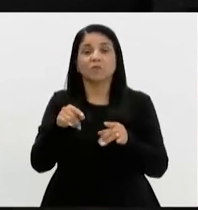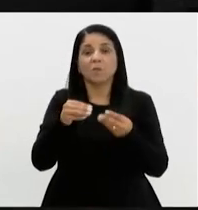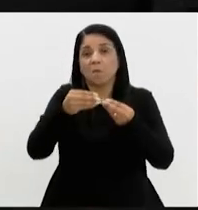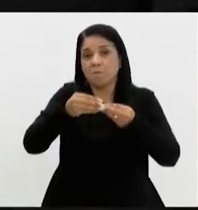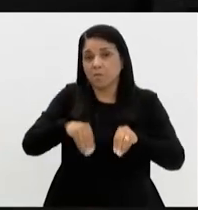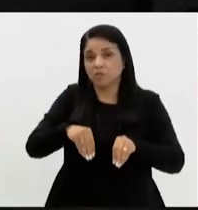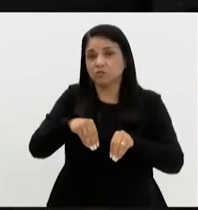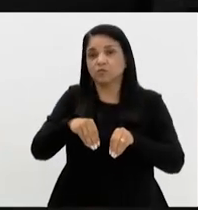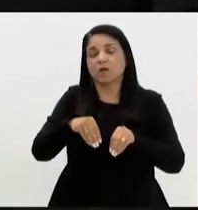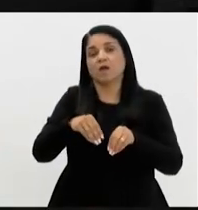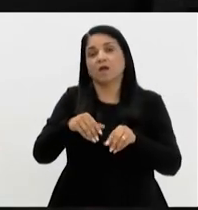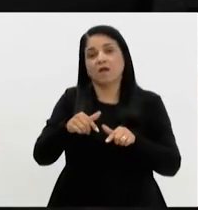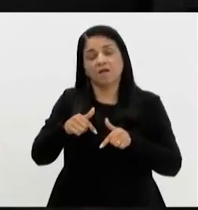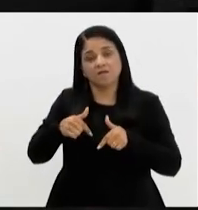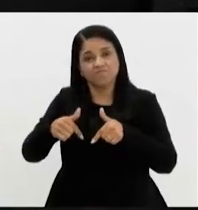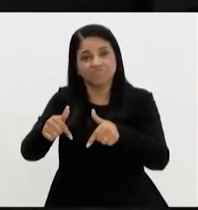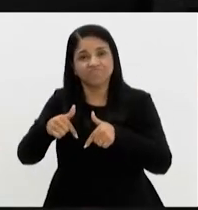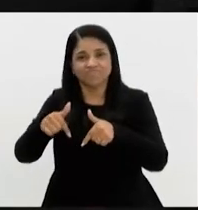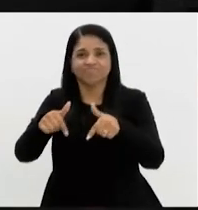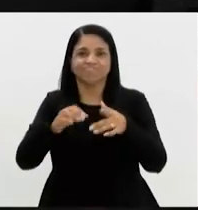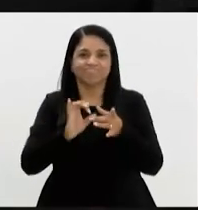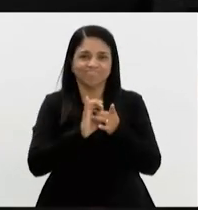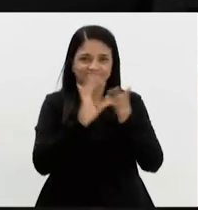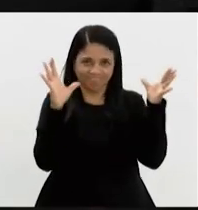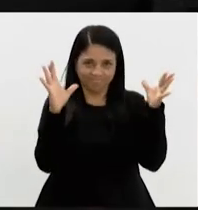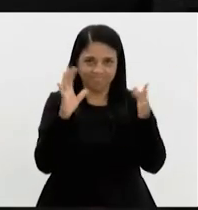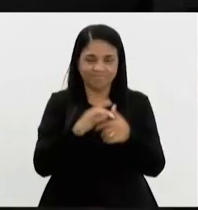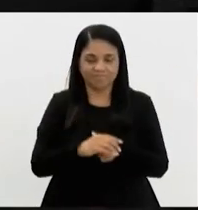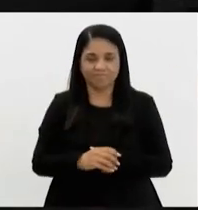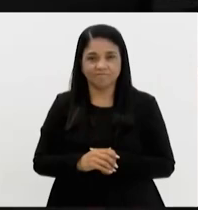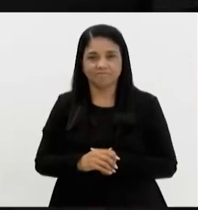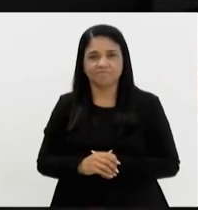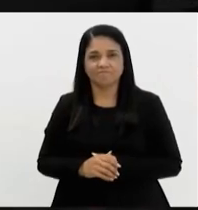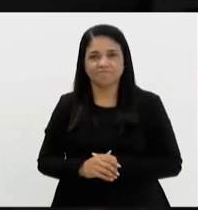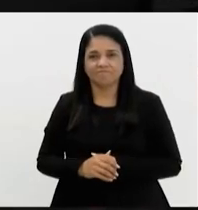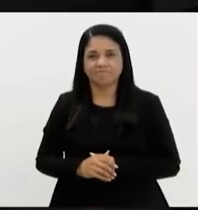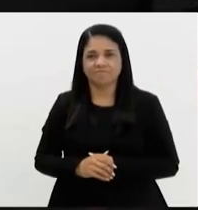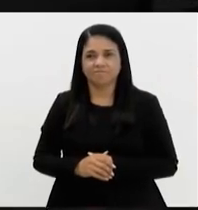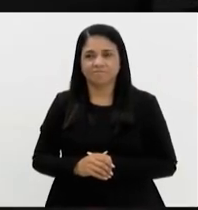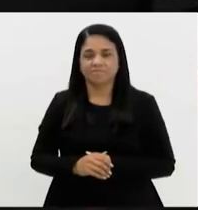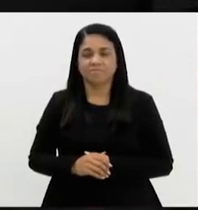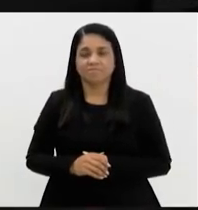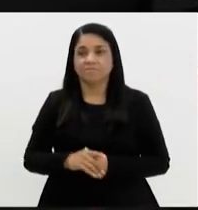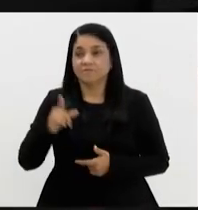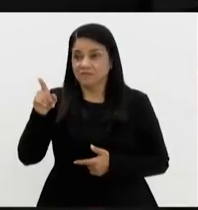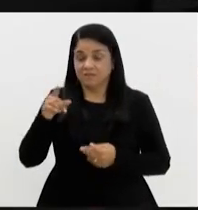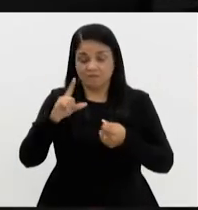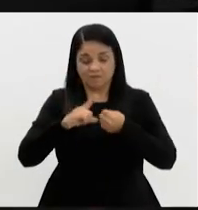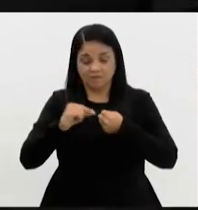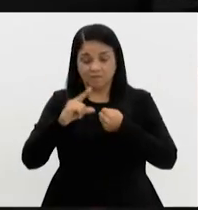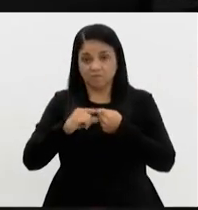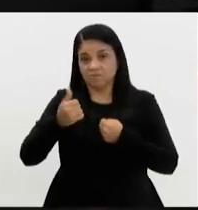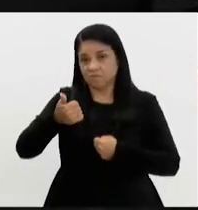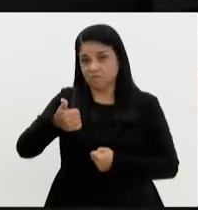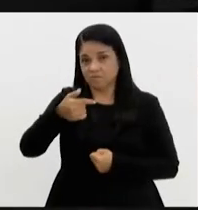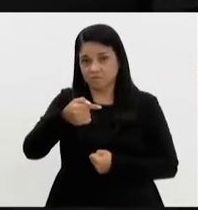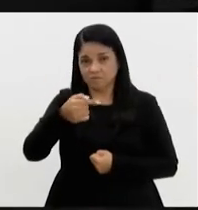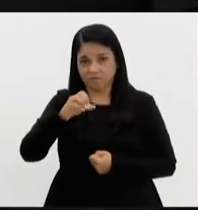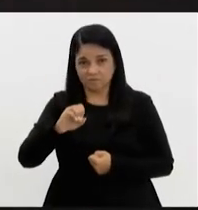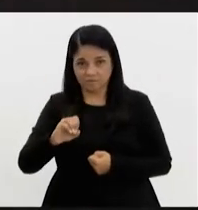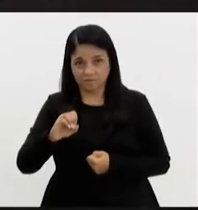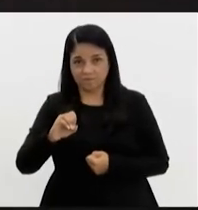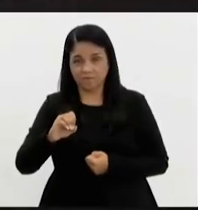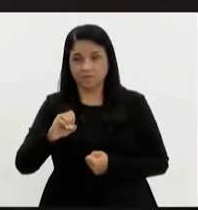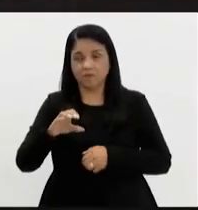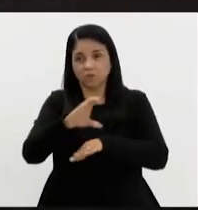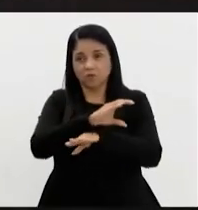exercício pleno pleno da Democracia Ah o senhor citou aqui o Artigo 170 da